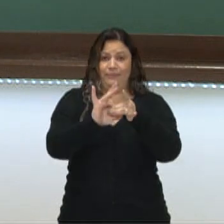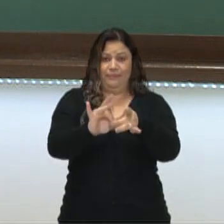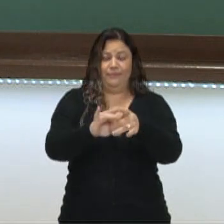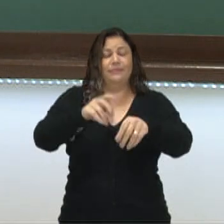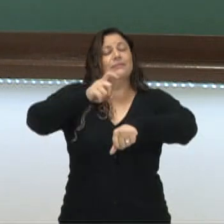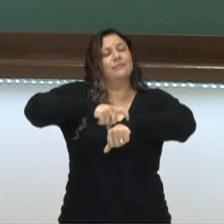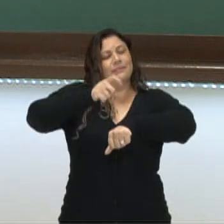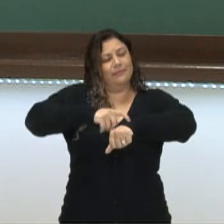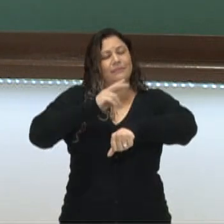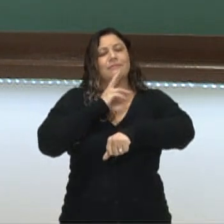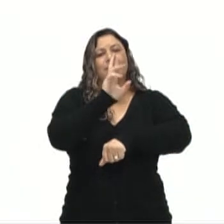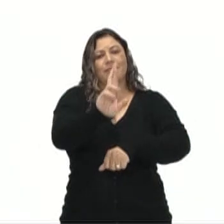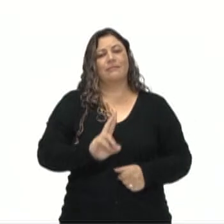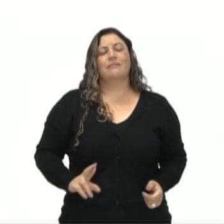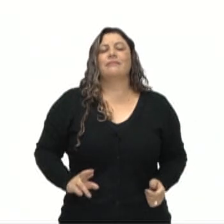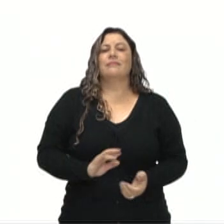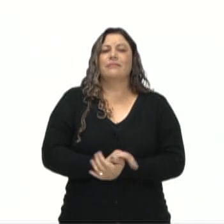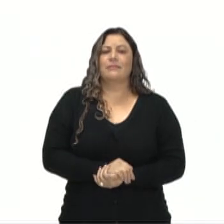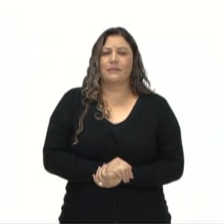para responder. Vamos lá?